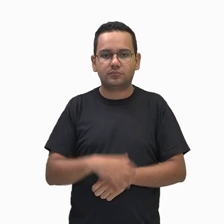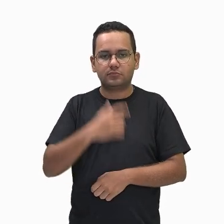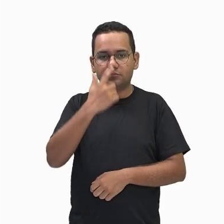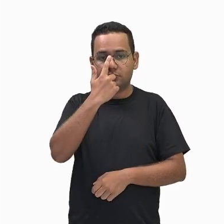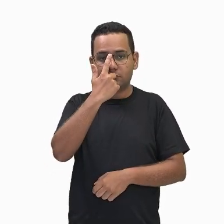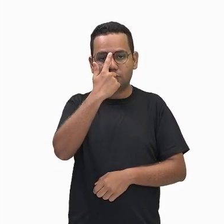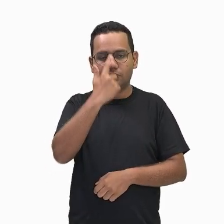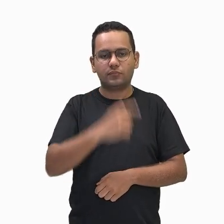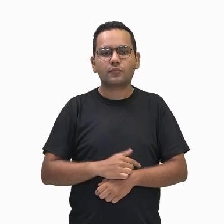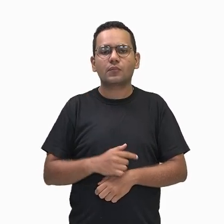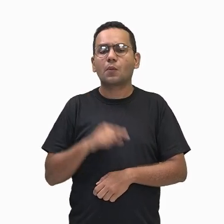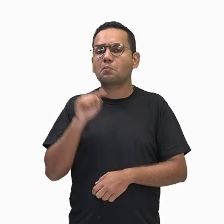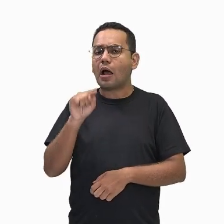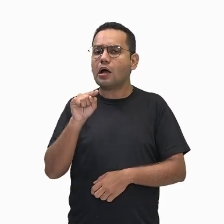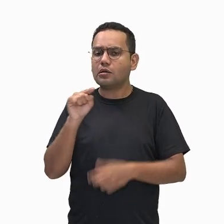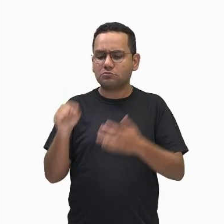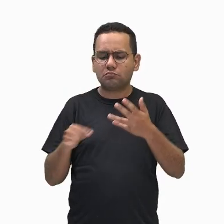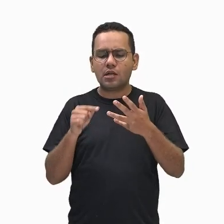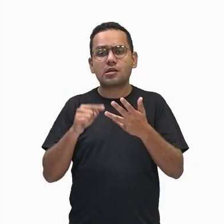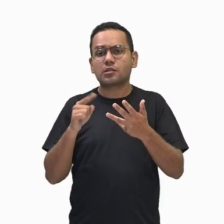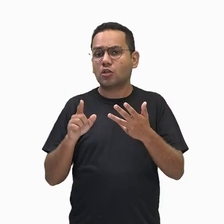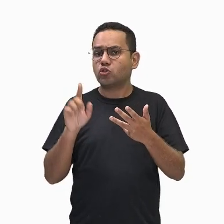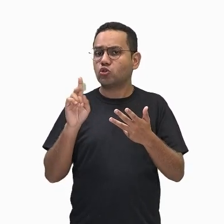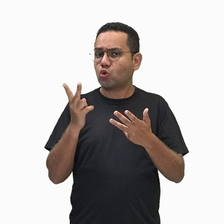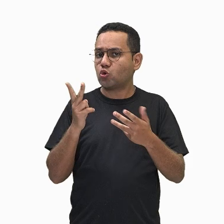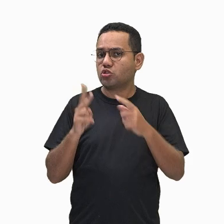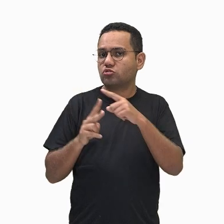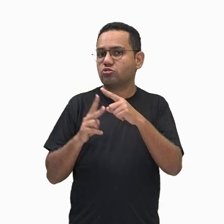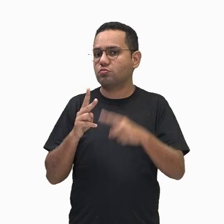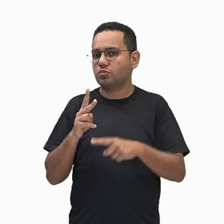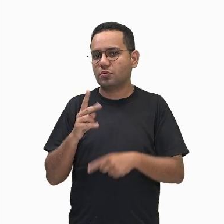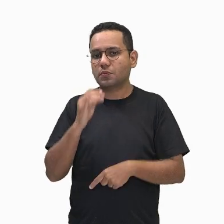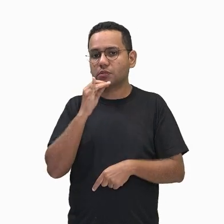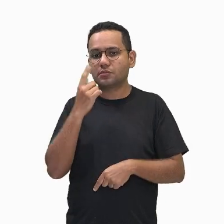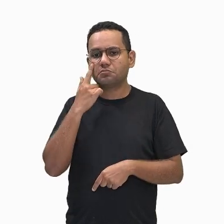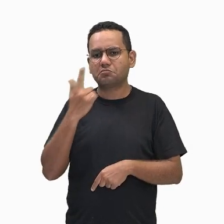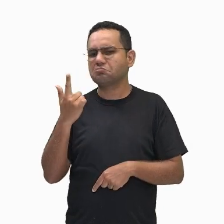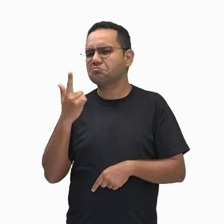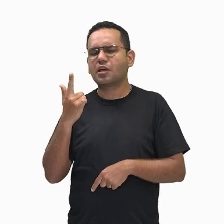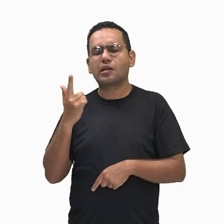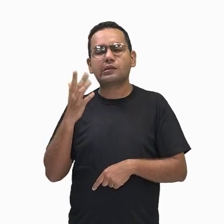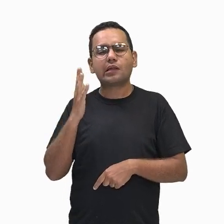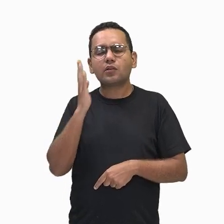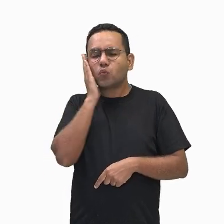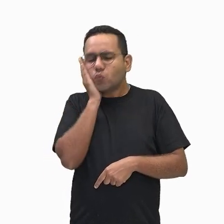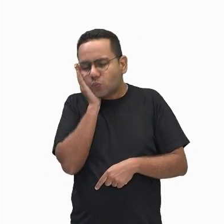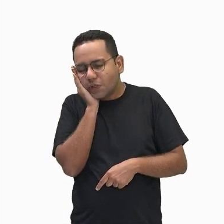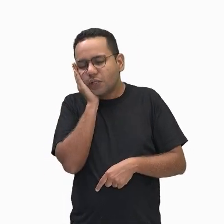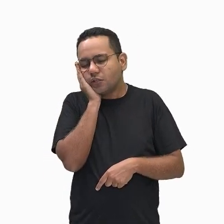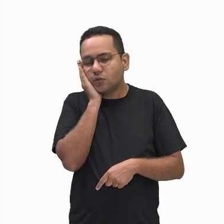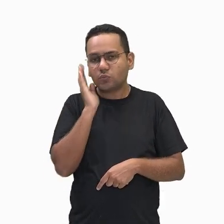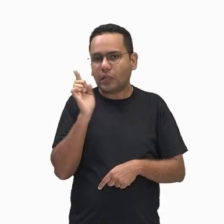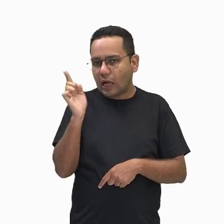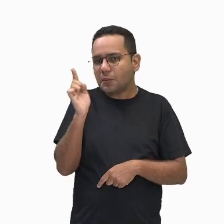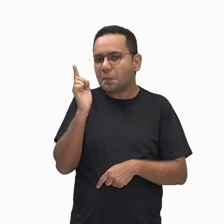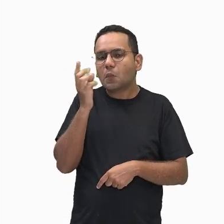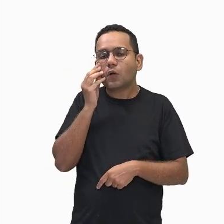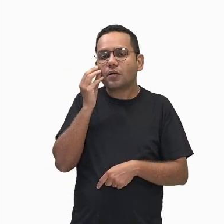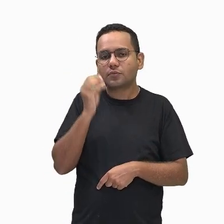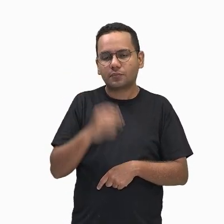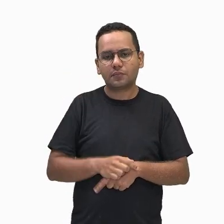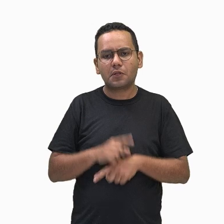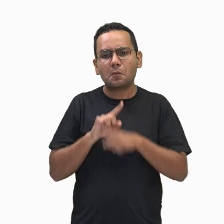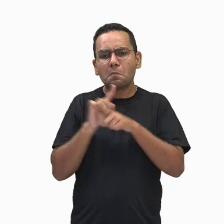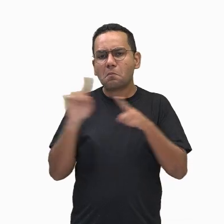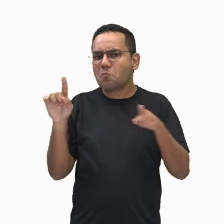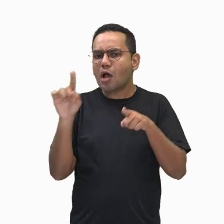vai representar as duas coisas. Tem um gatinho aí em repouso, tá? Meio que brincando com você. Mas ele representa um